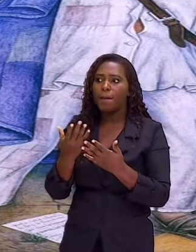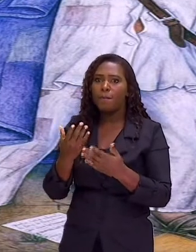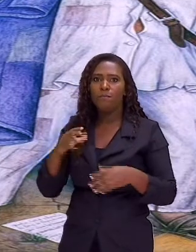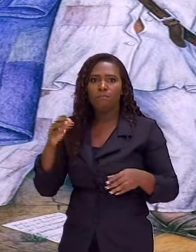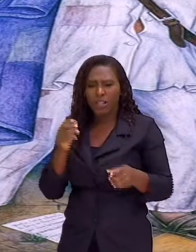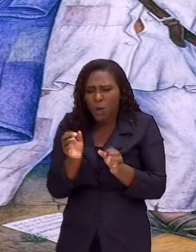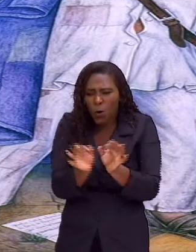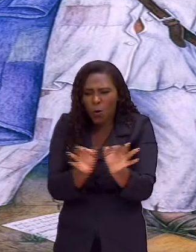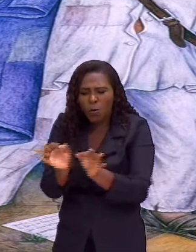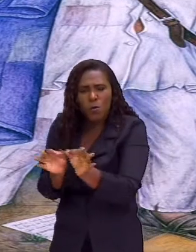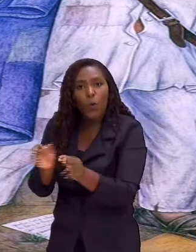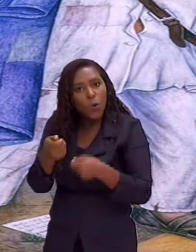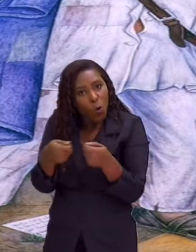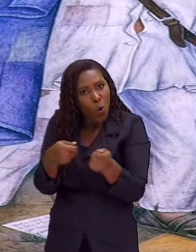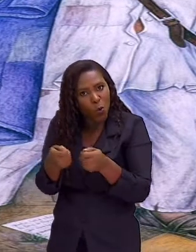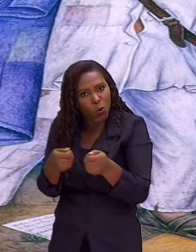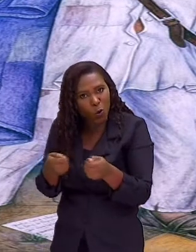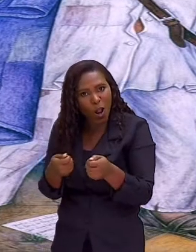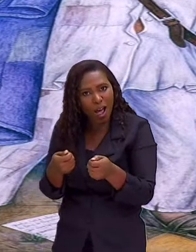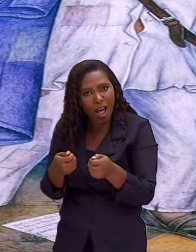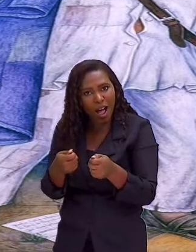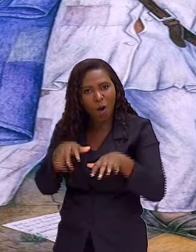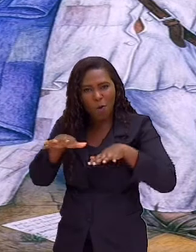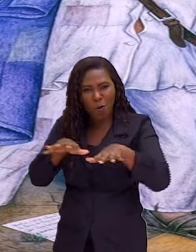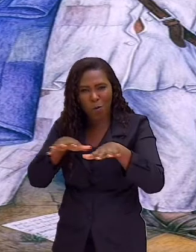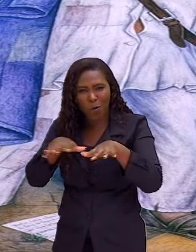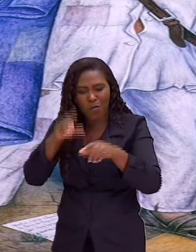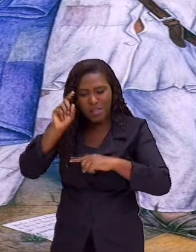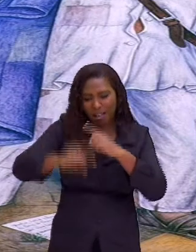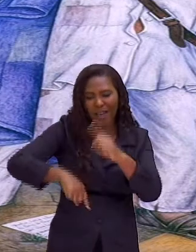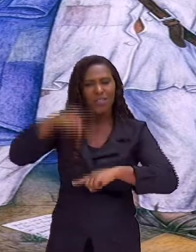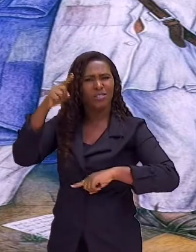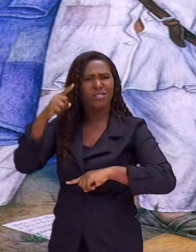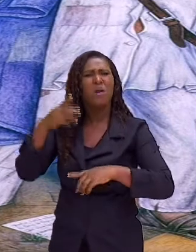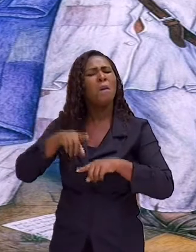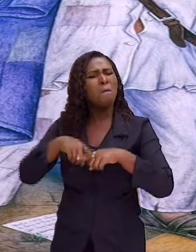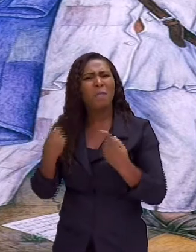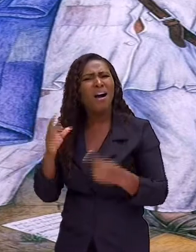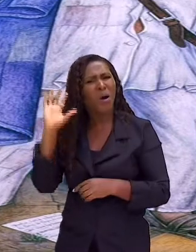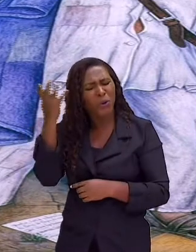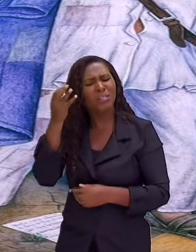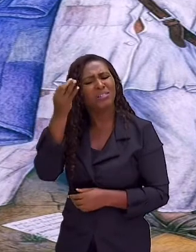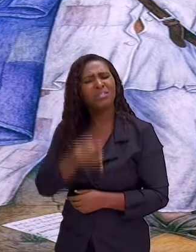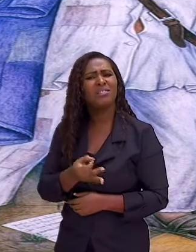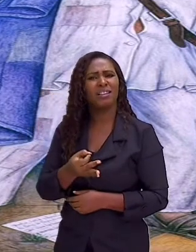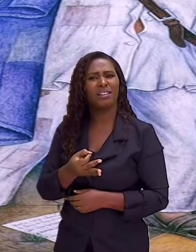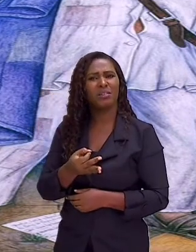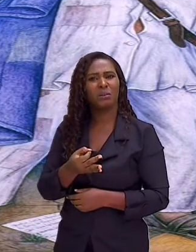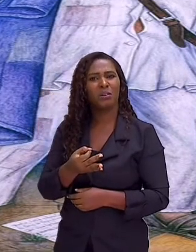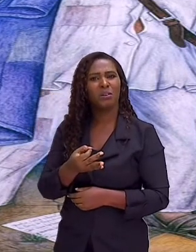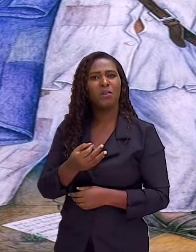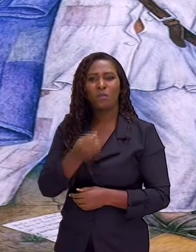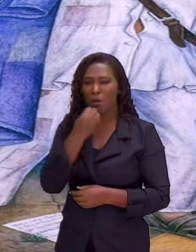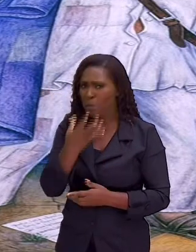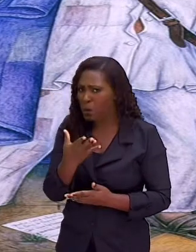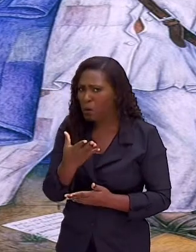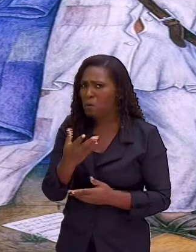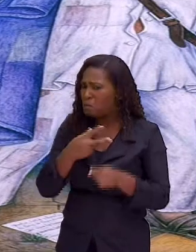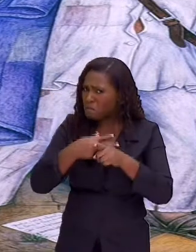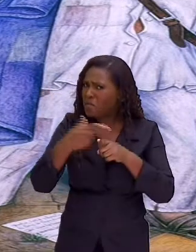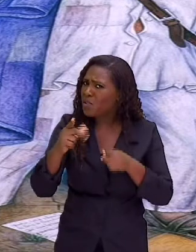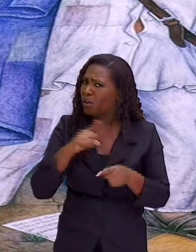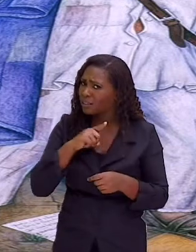que deu certo? Difícil de entender e de pensar, né? Como que eu vou organizar um levante